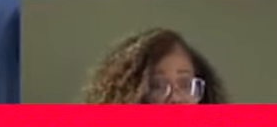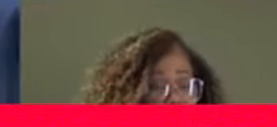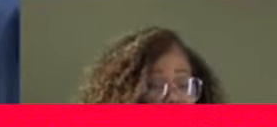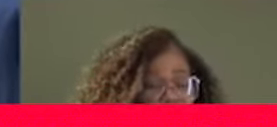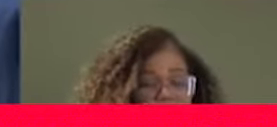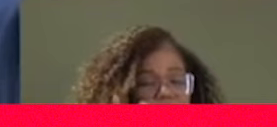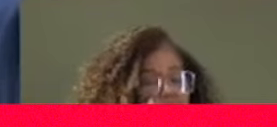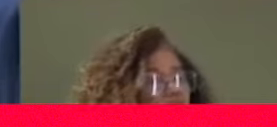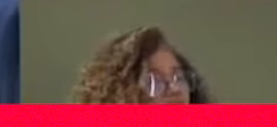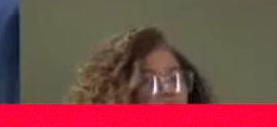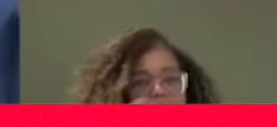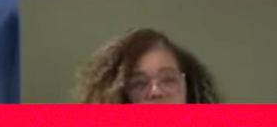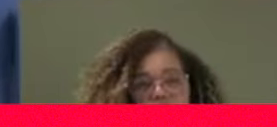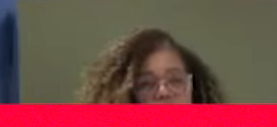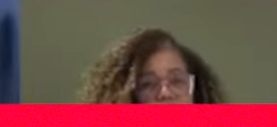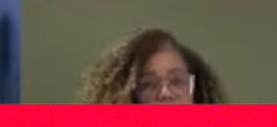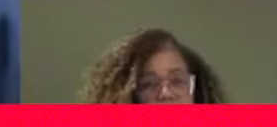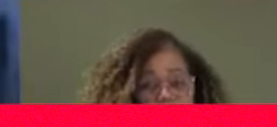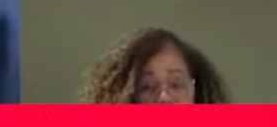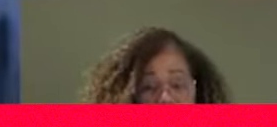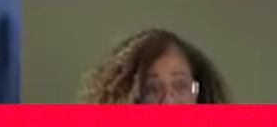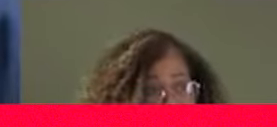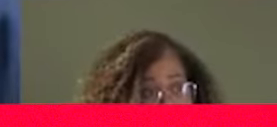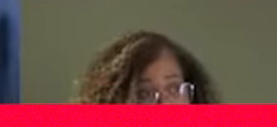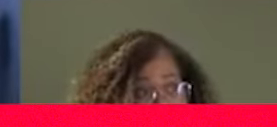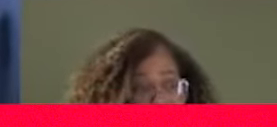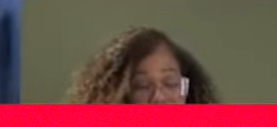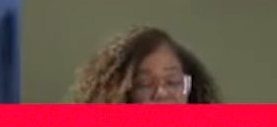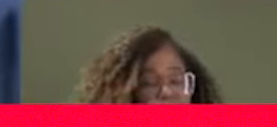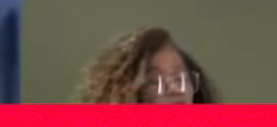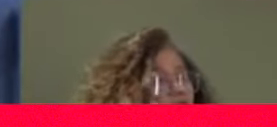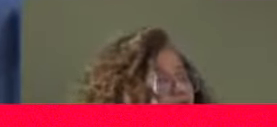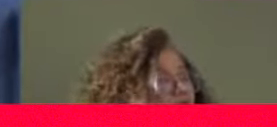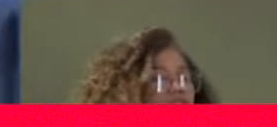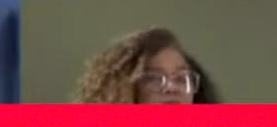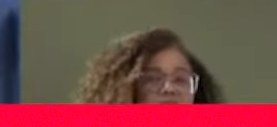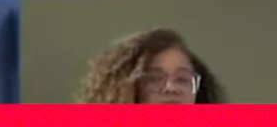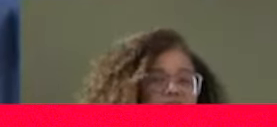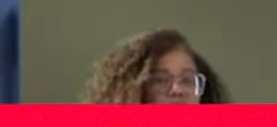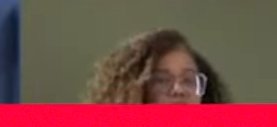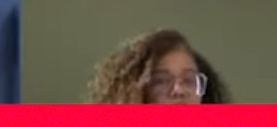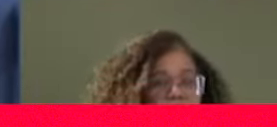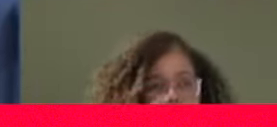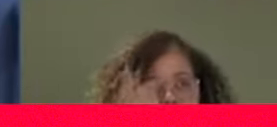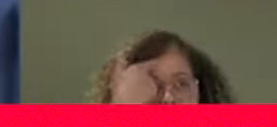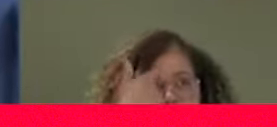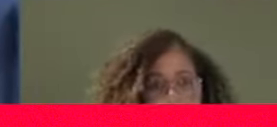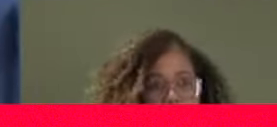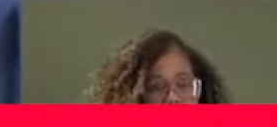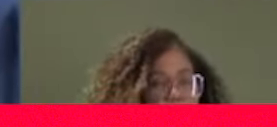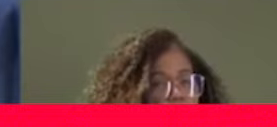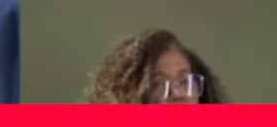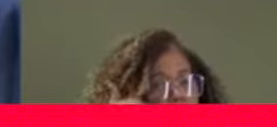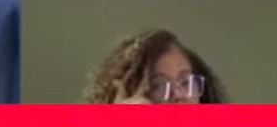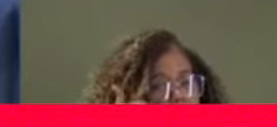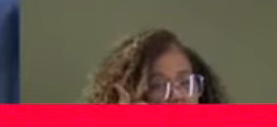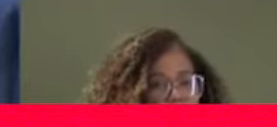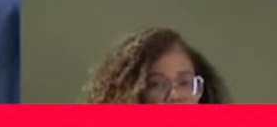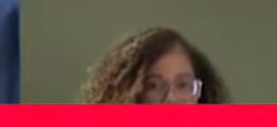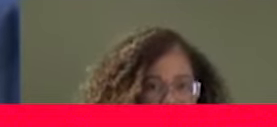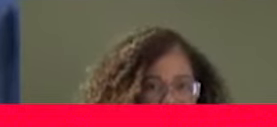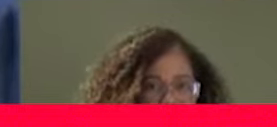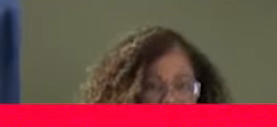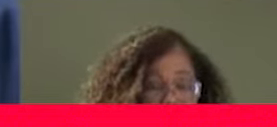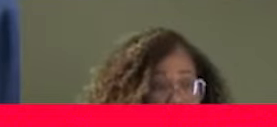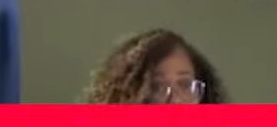voltar os filhos dele vão à escola não sabe se vai voltar ou se vai tomar um tiro na testa por conta de um celular então a